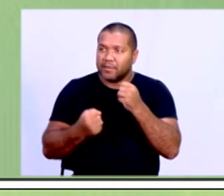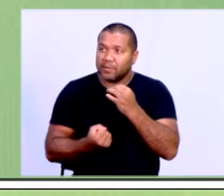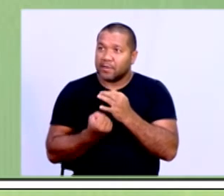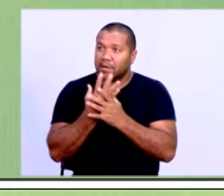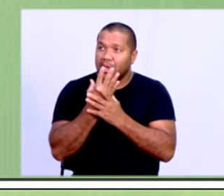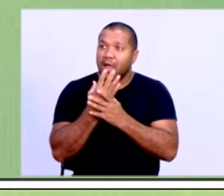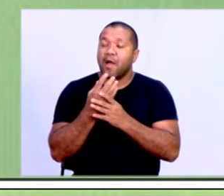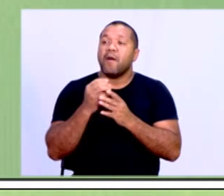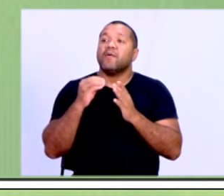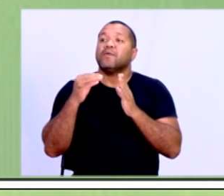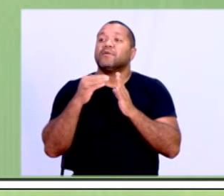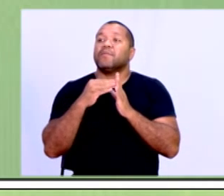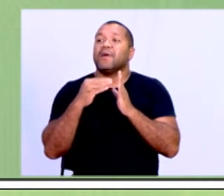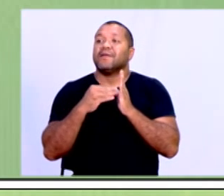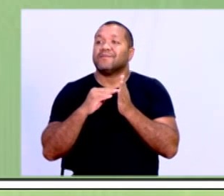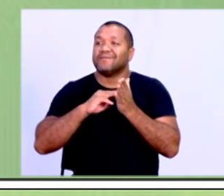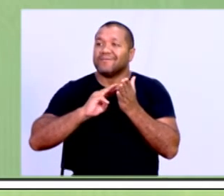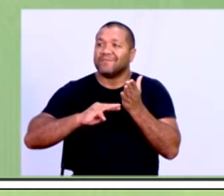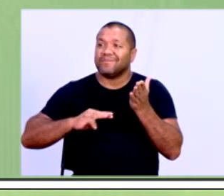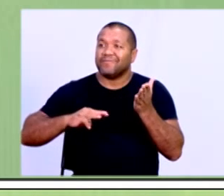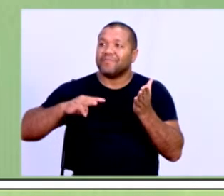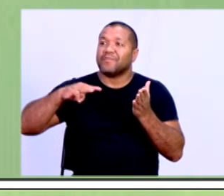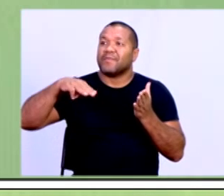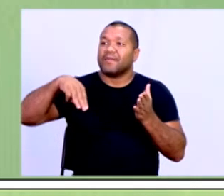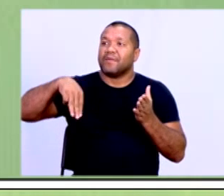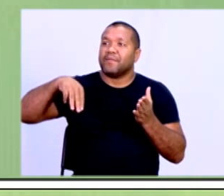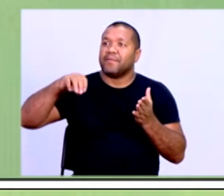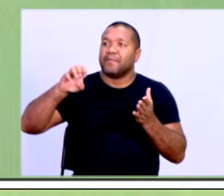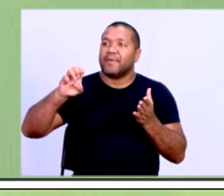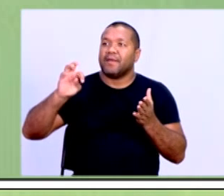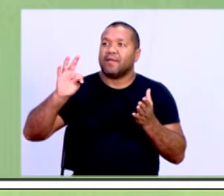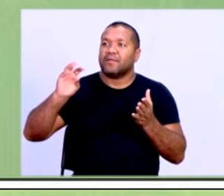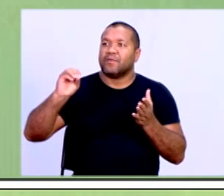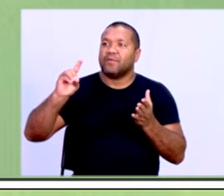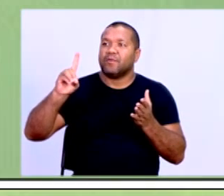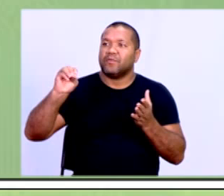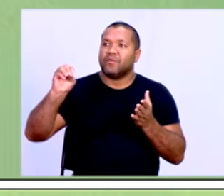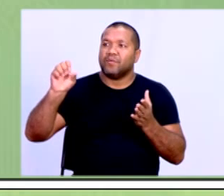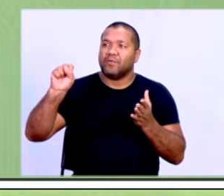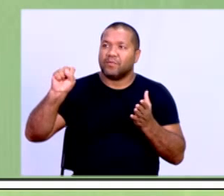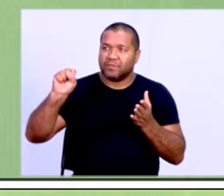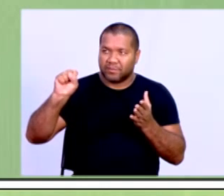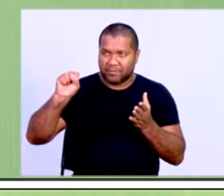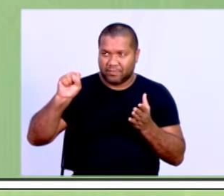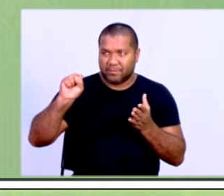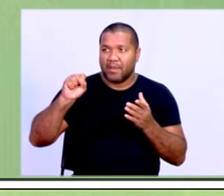os métodos. Os métodos. Nossa.